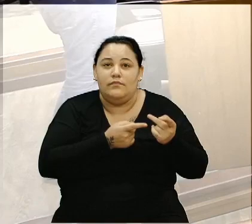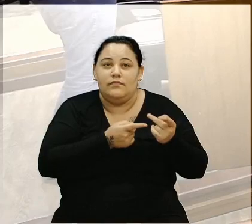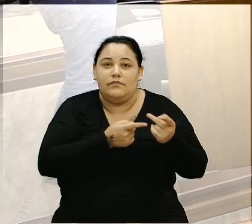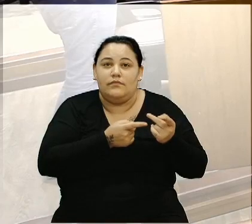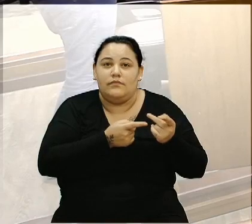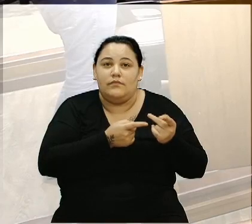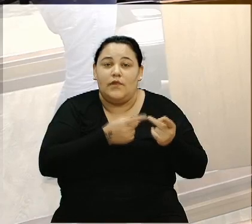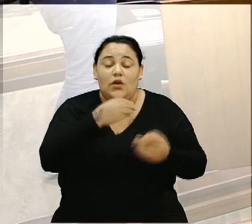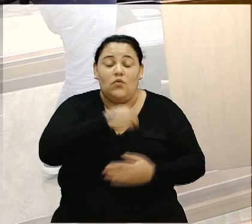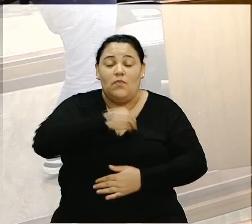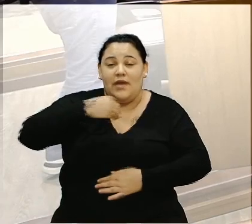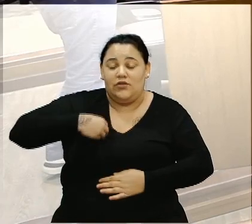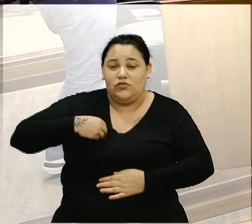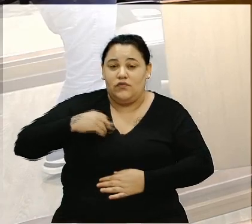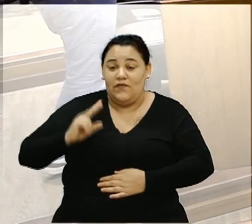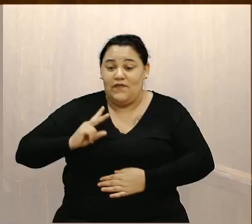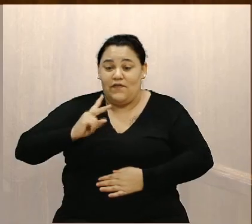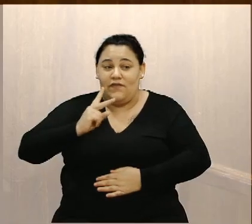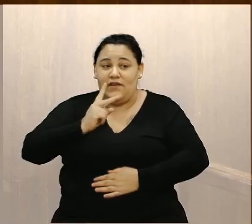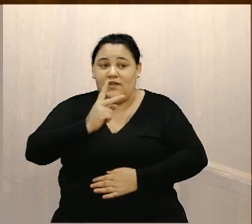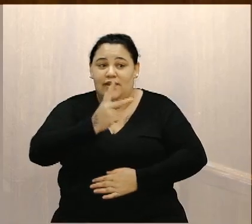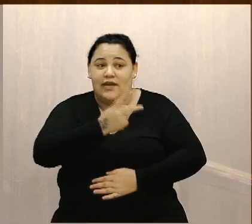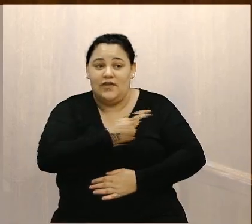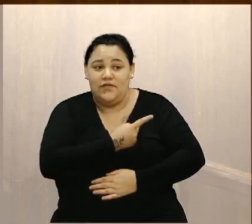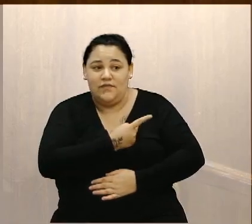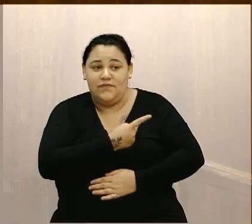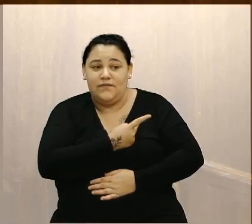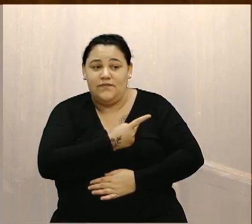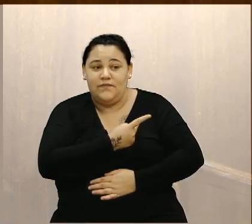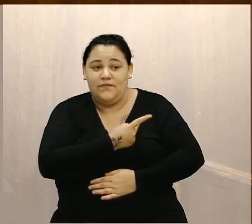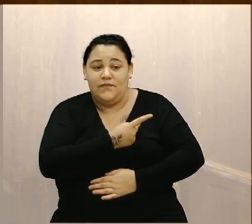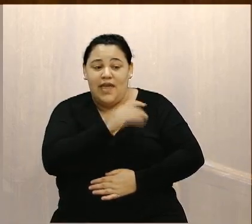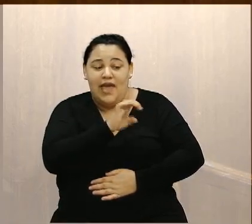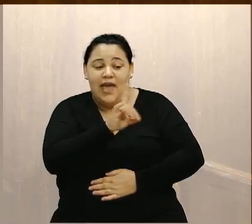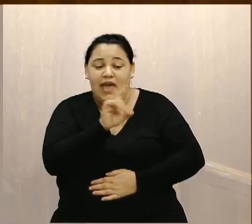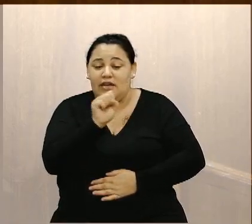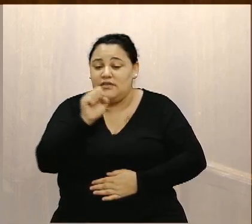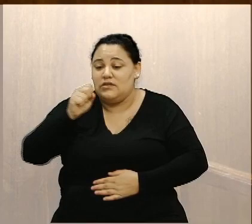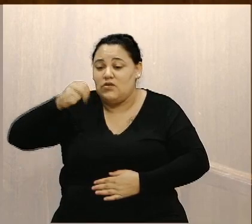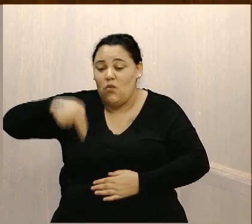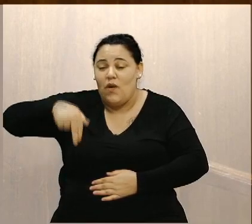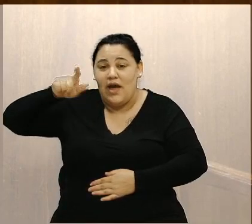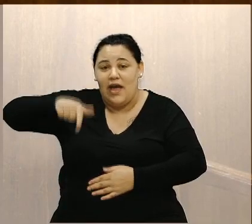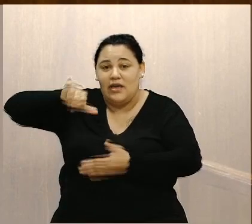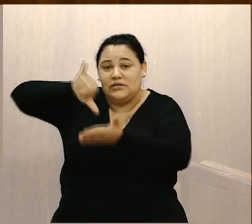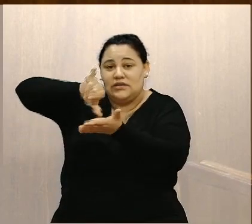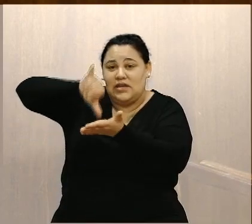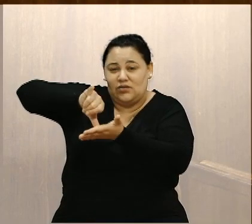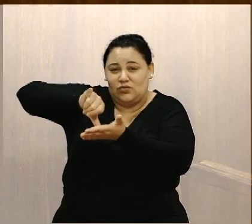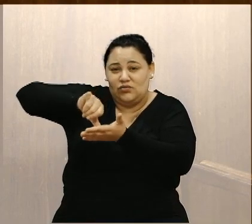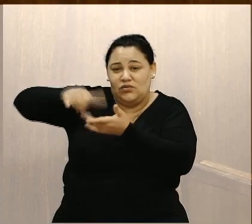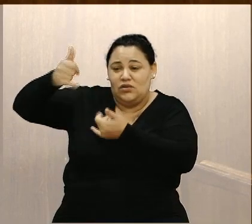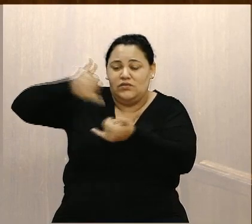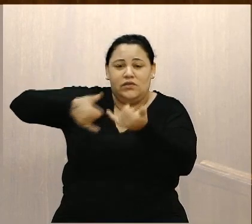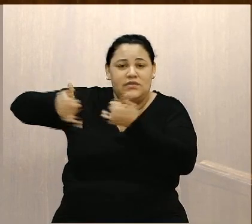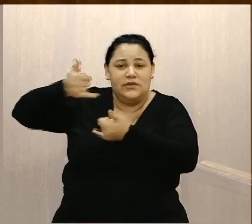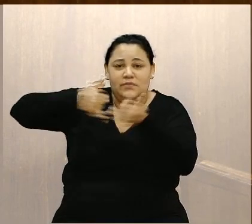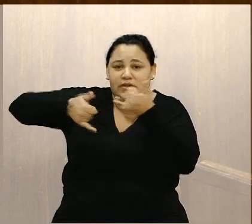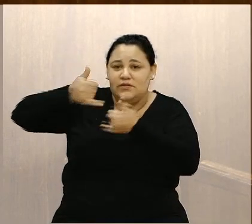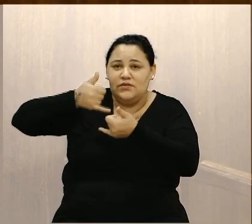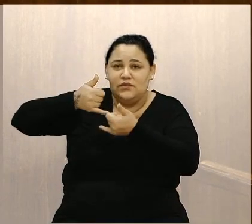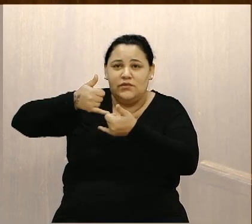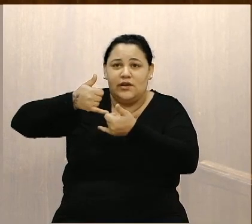médico veterinário Edson Ribeiro Júnior, ele é do Centro de Informações Estratégicas de Vigilância